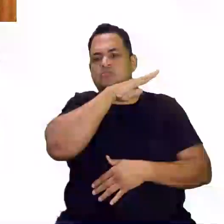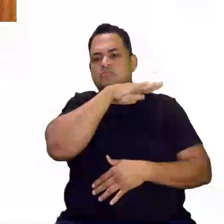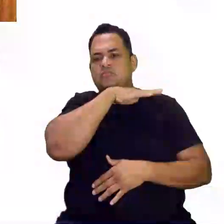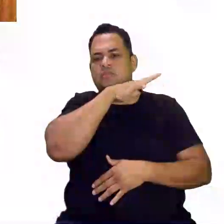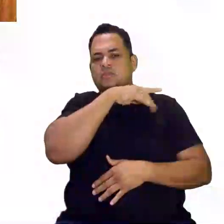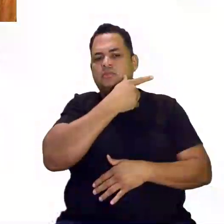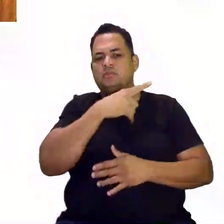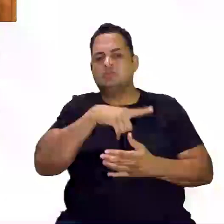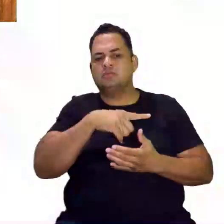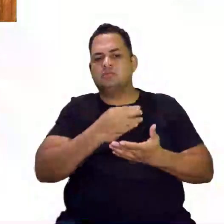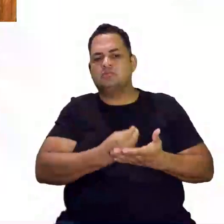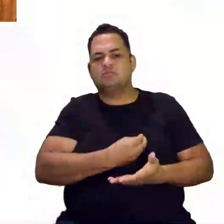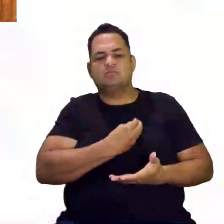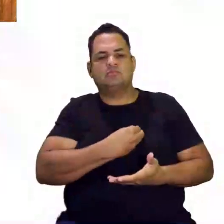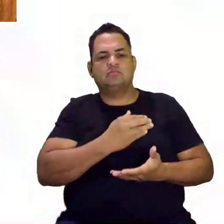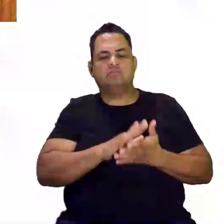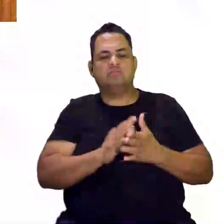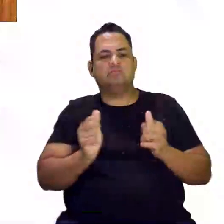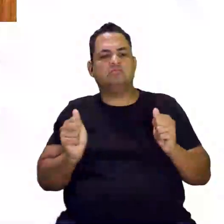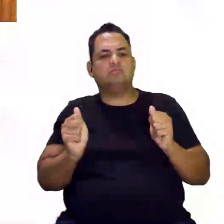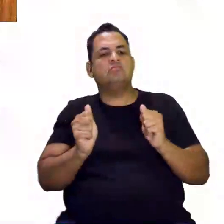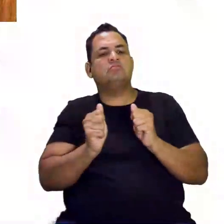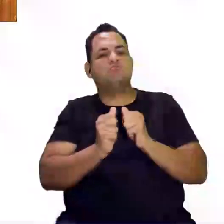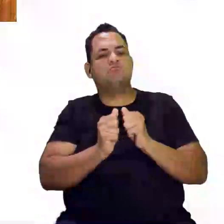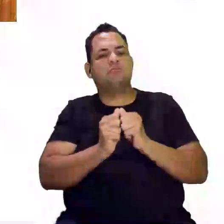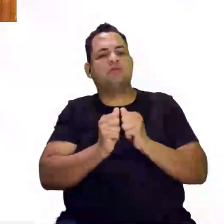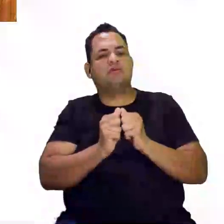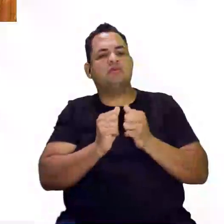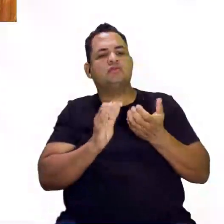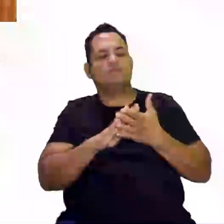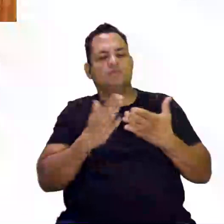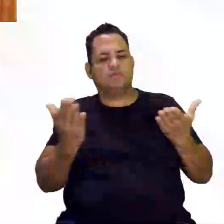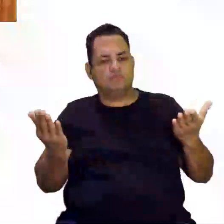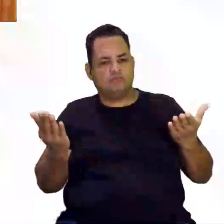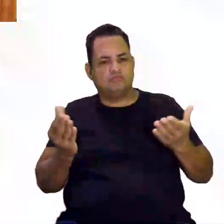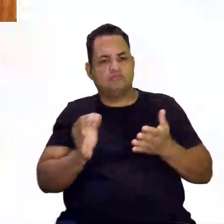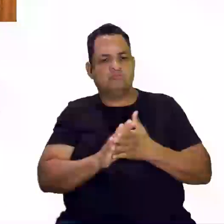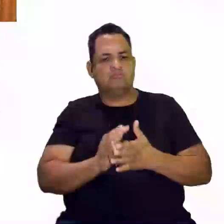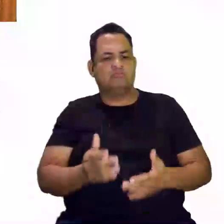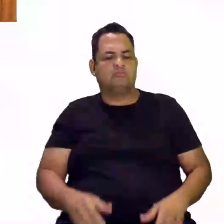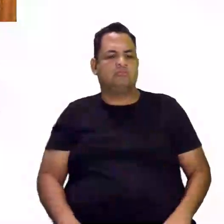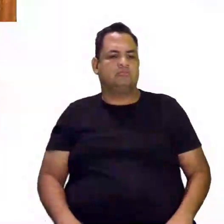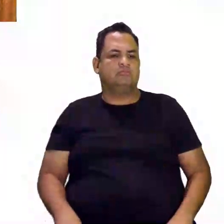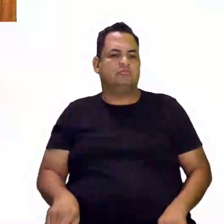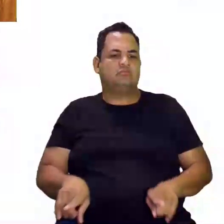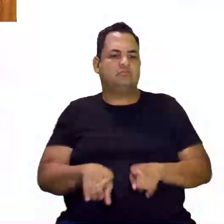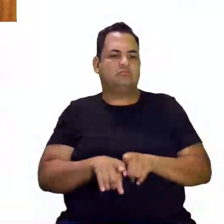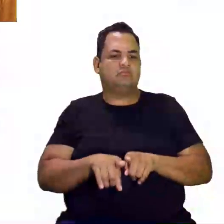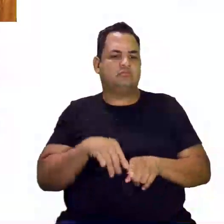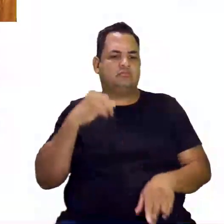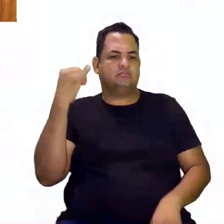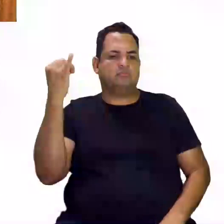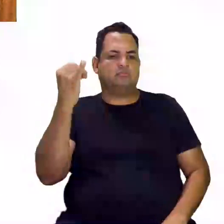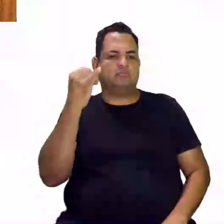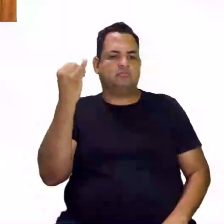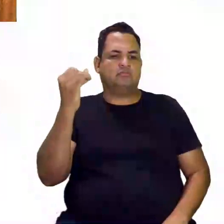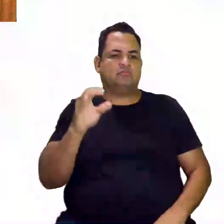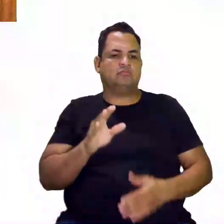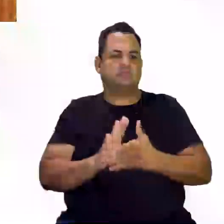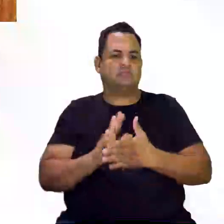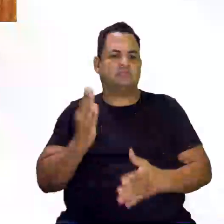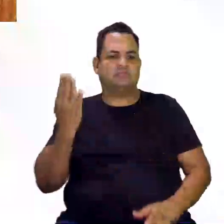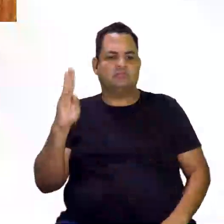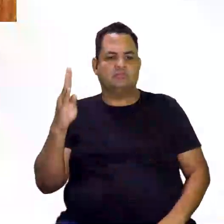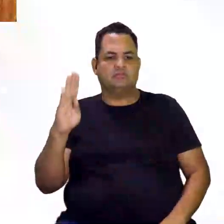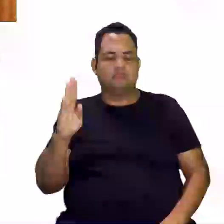estavam presentes, ou seja, dos animais com que eles conviviam na época. Então, isso também é muito importante para a